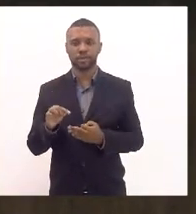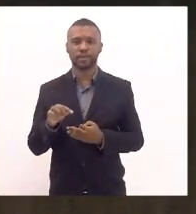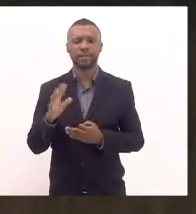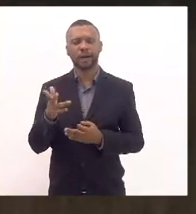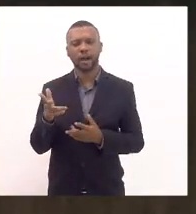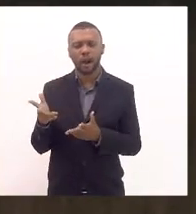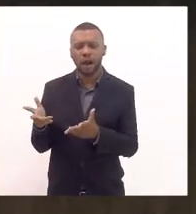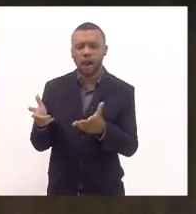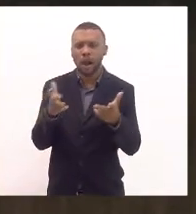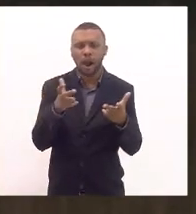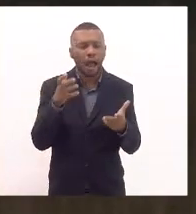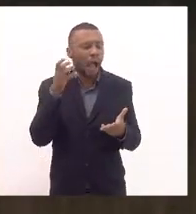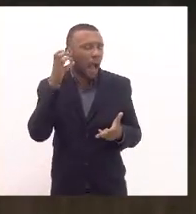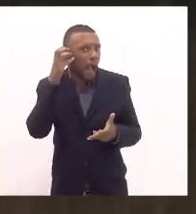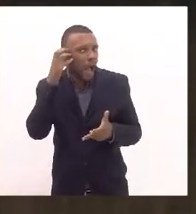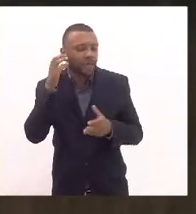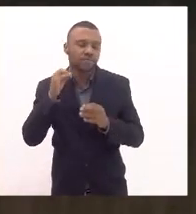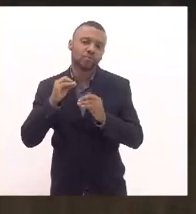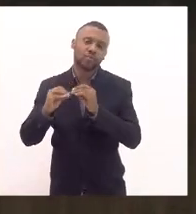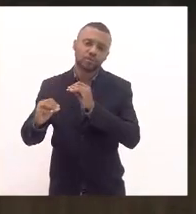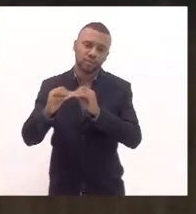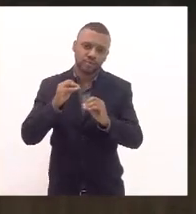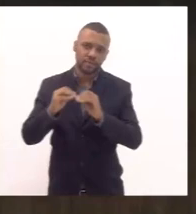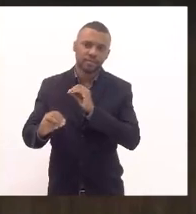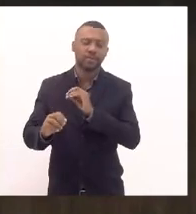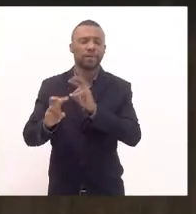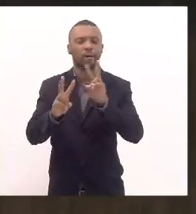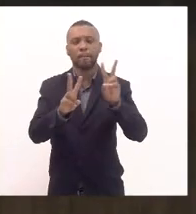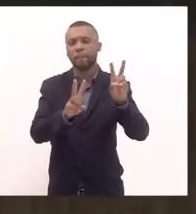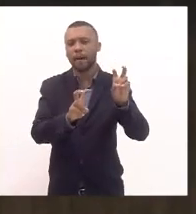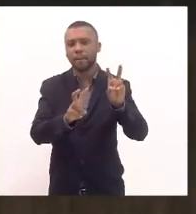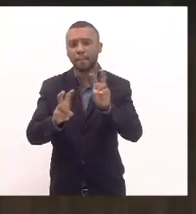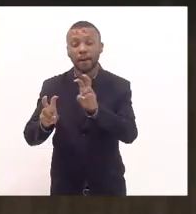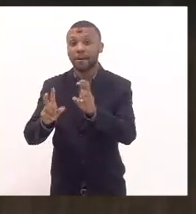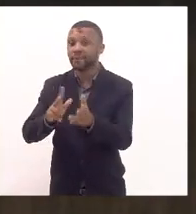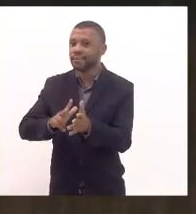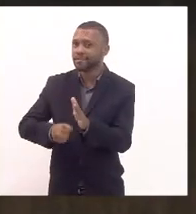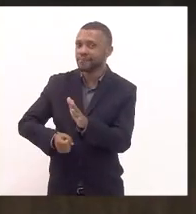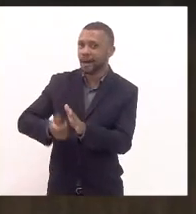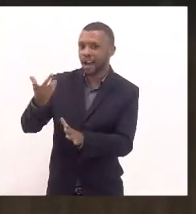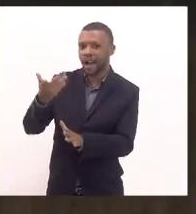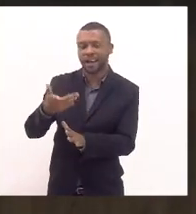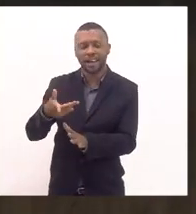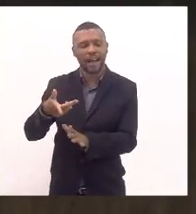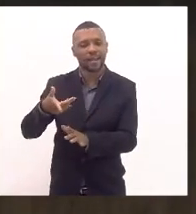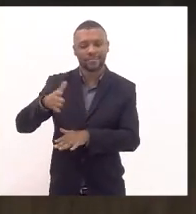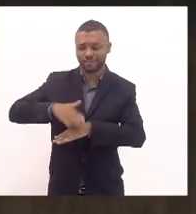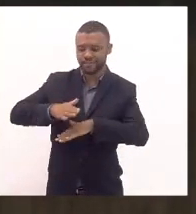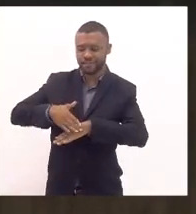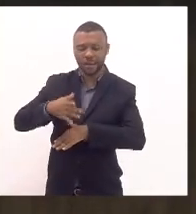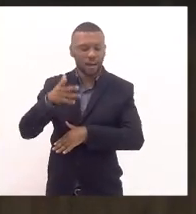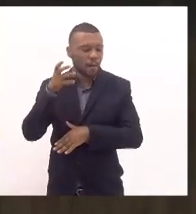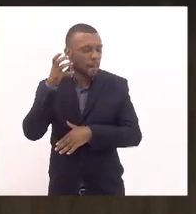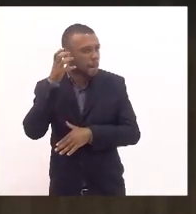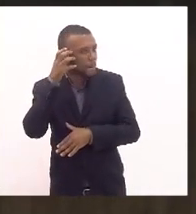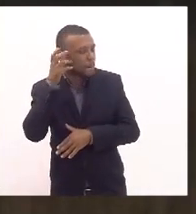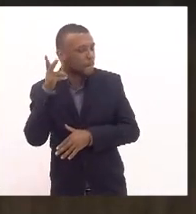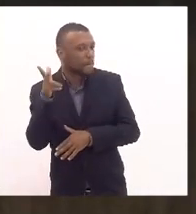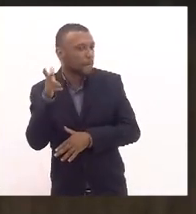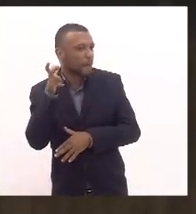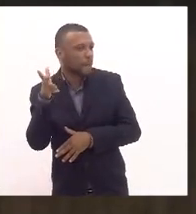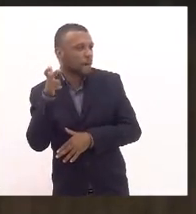ouviam as radionovelas fez menção aqui de várias delas que ele mesmo via então